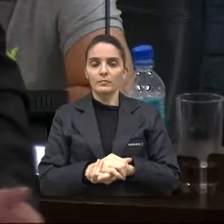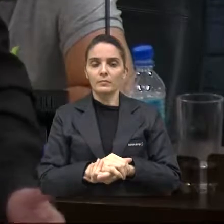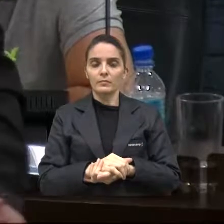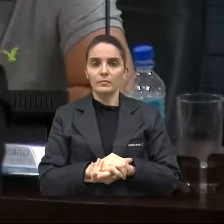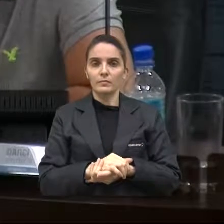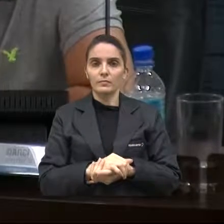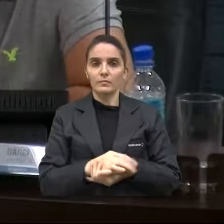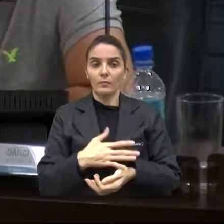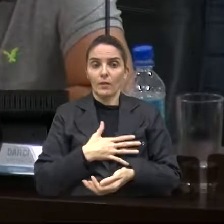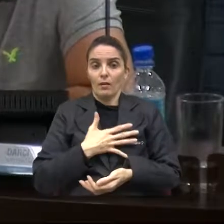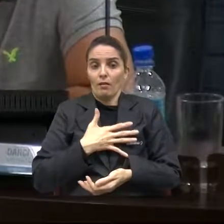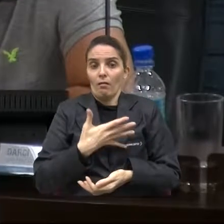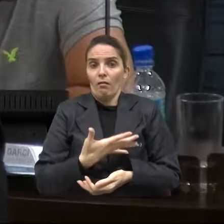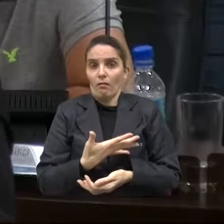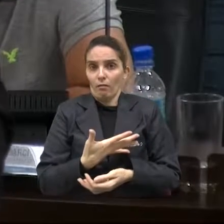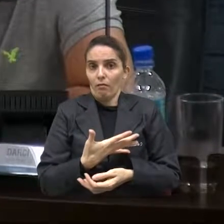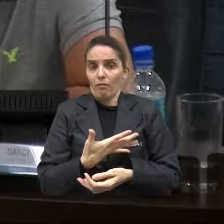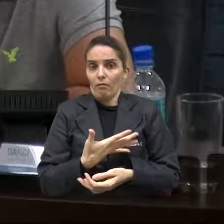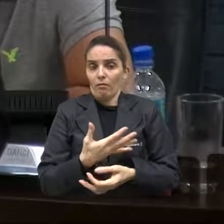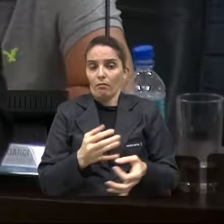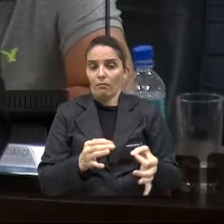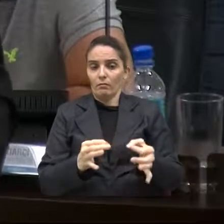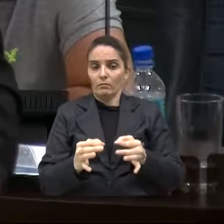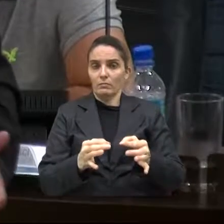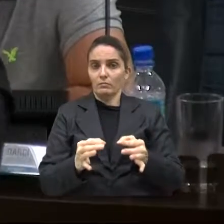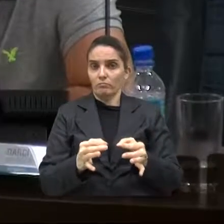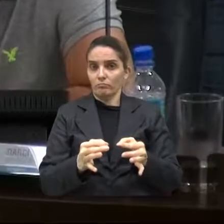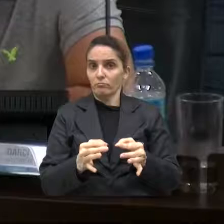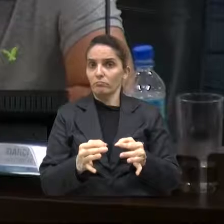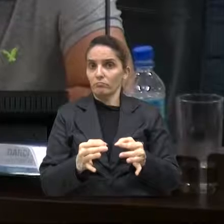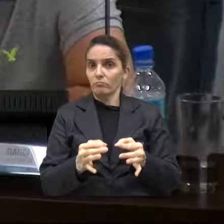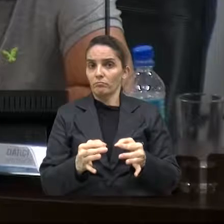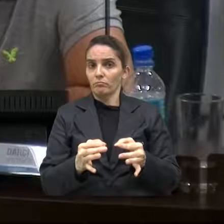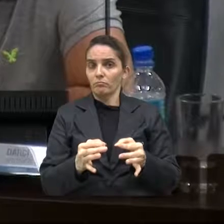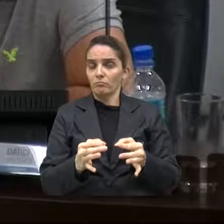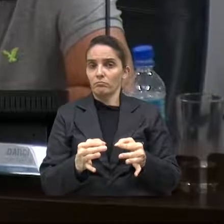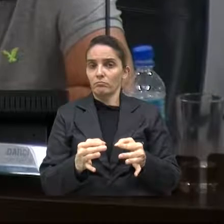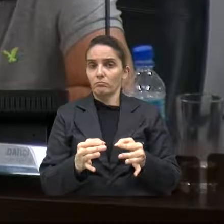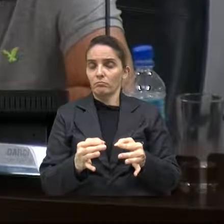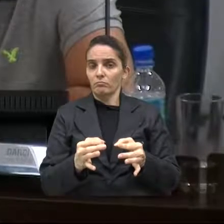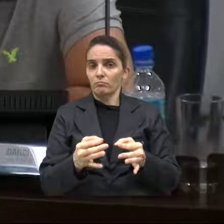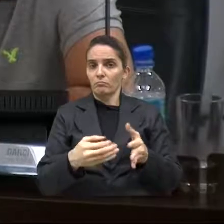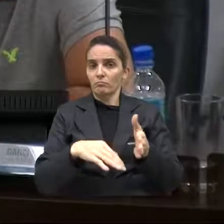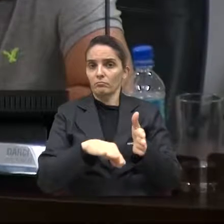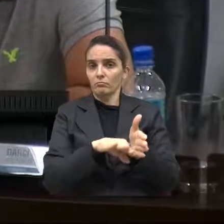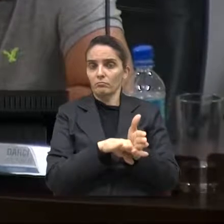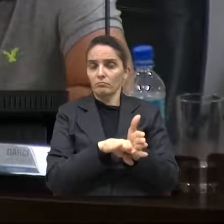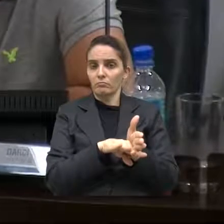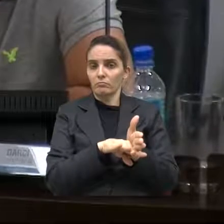Me assustei quando o projeto dessa magnitude